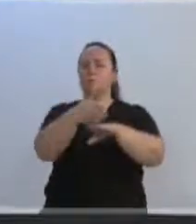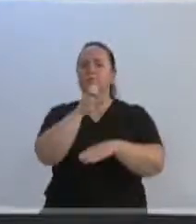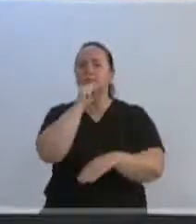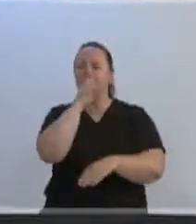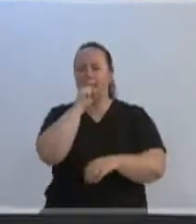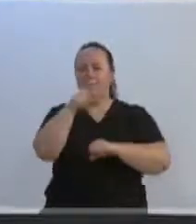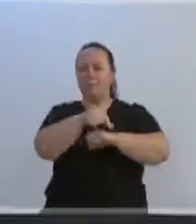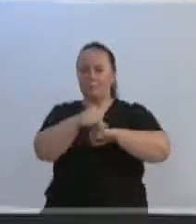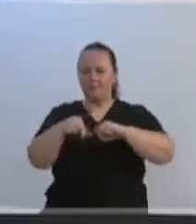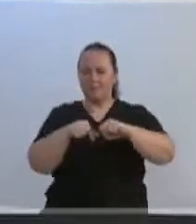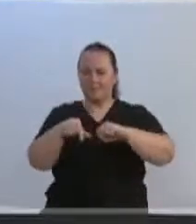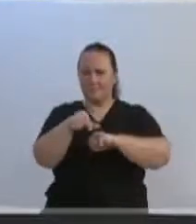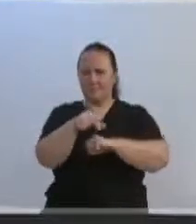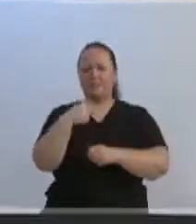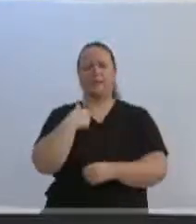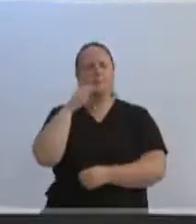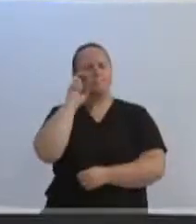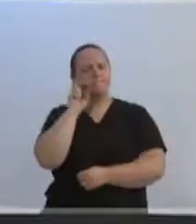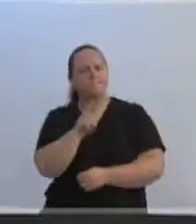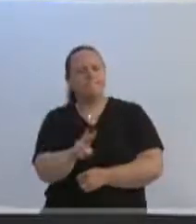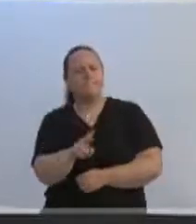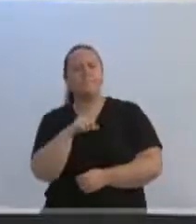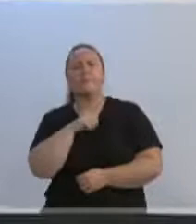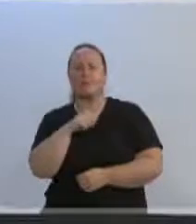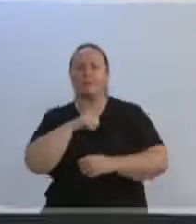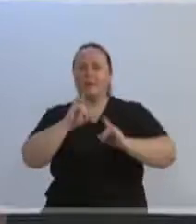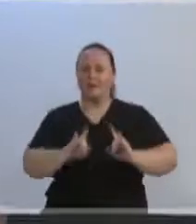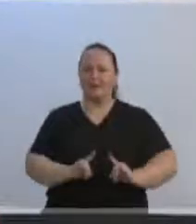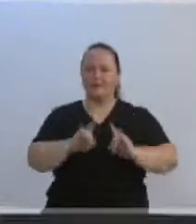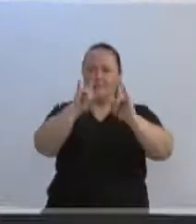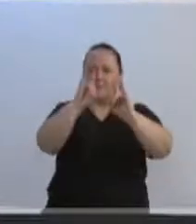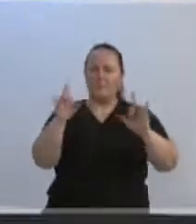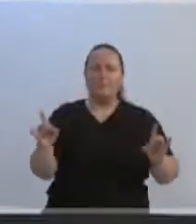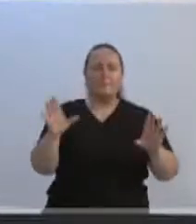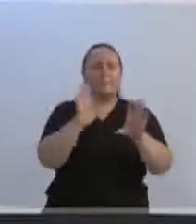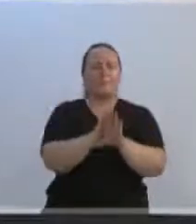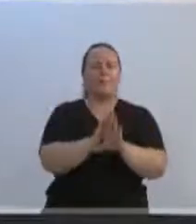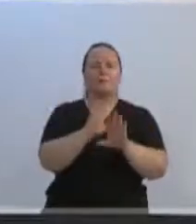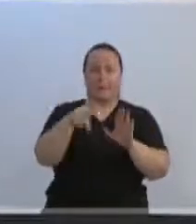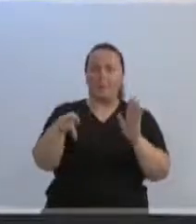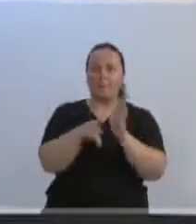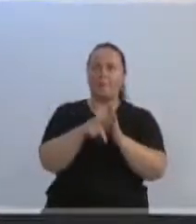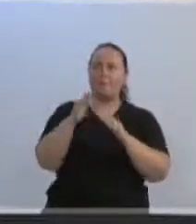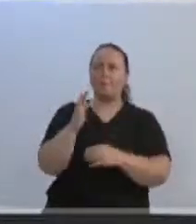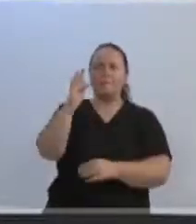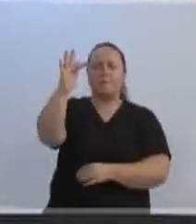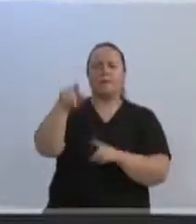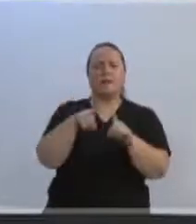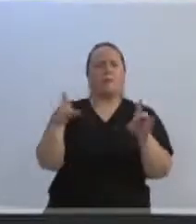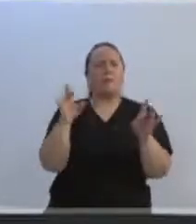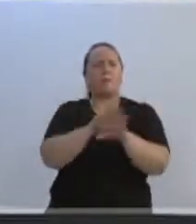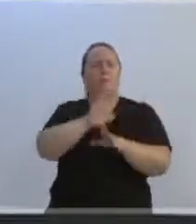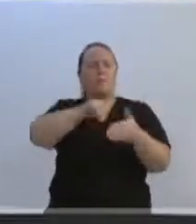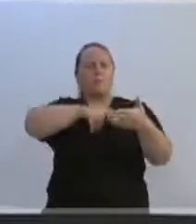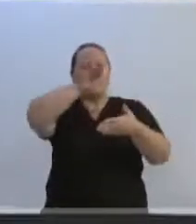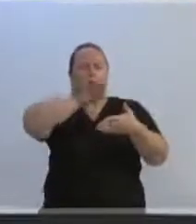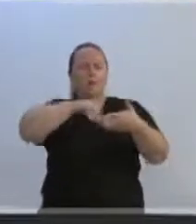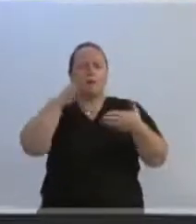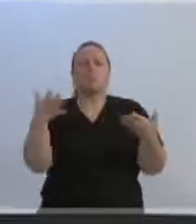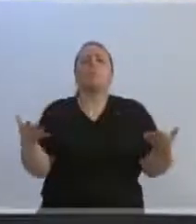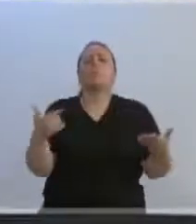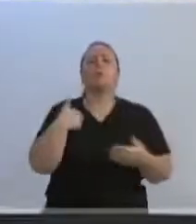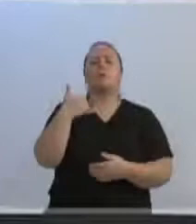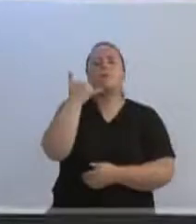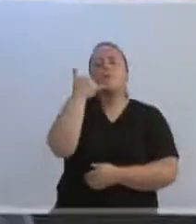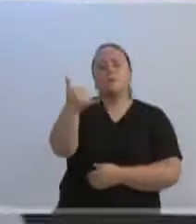na cohab ii e vi o residencial minha casa minha vida pronto pintado e foi aí que dão como é que o negócio vai não vai vai resolver não